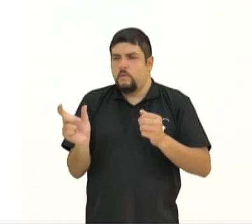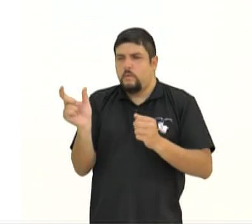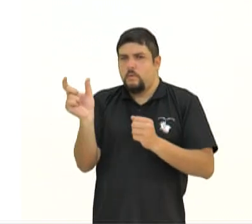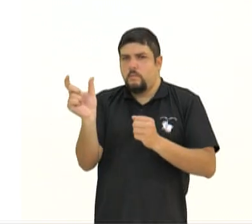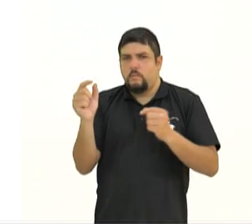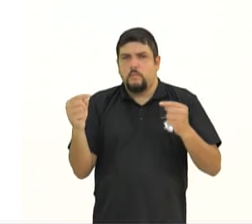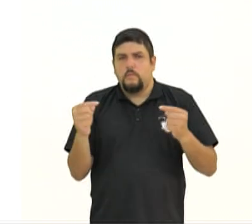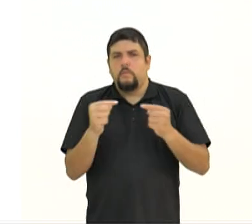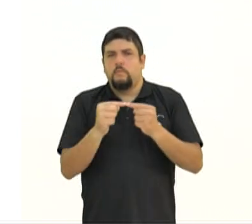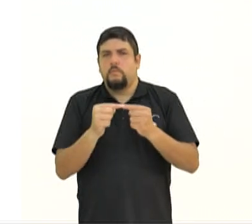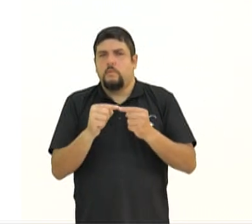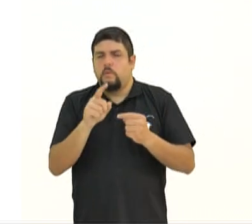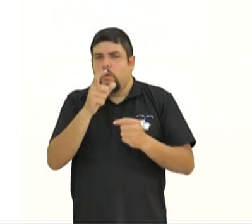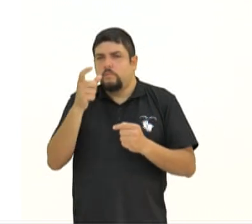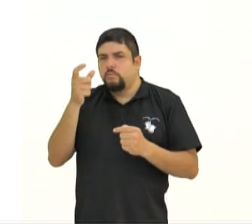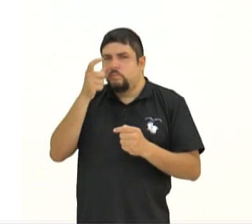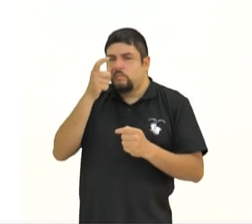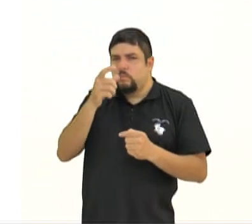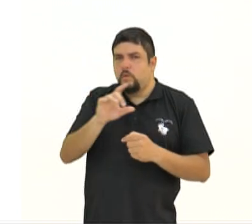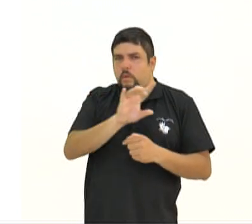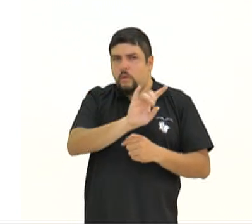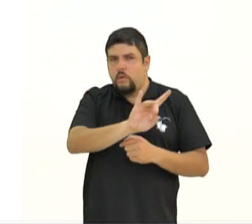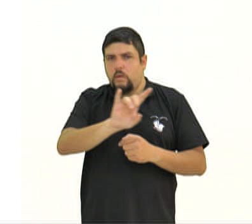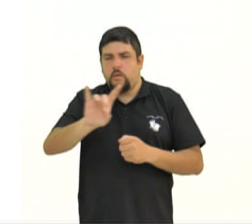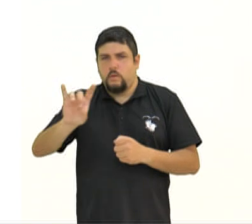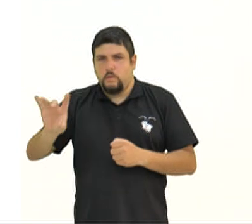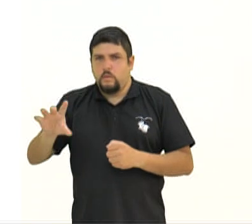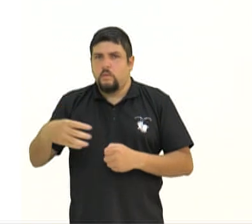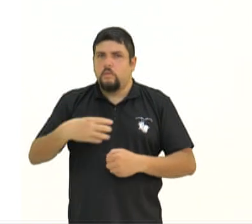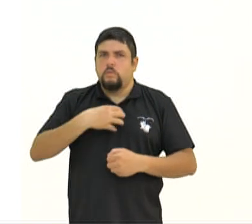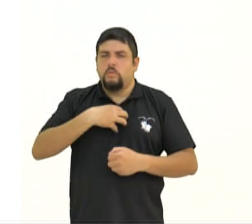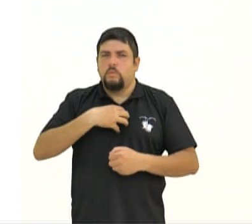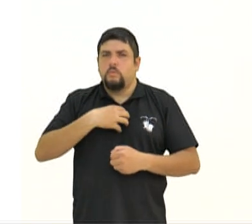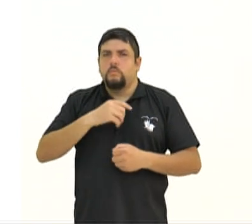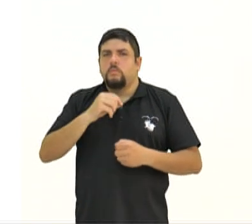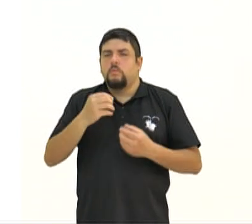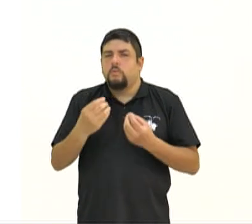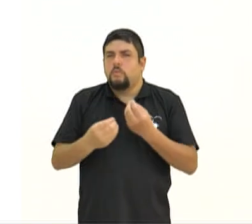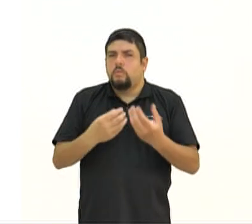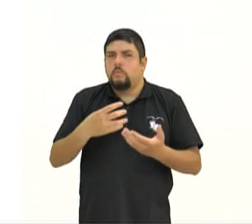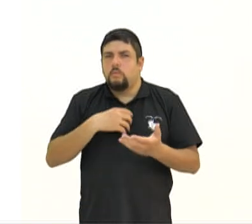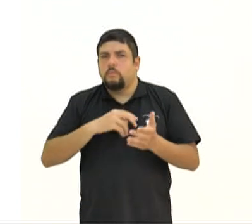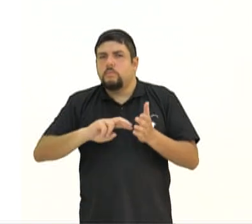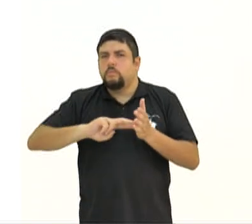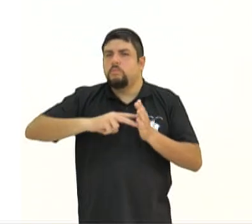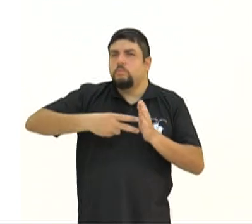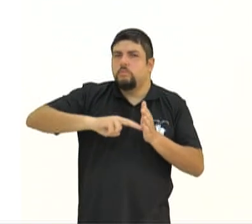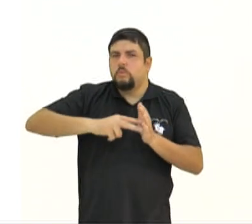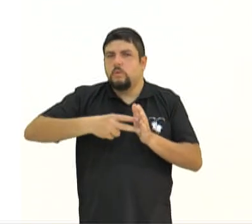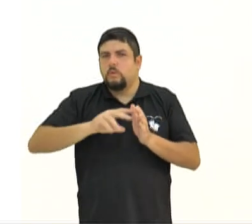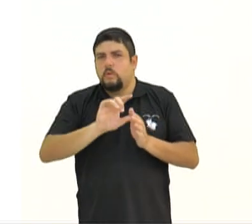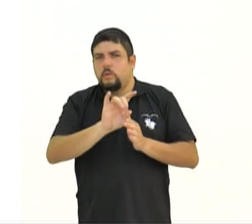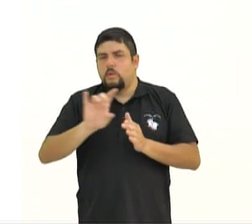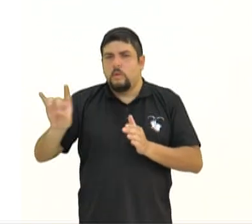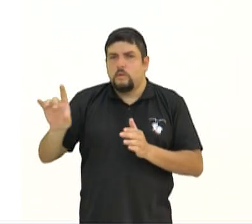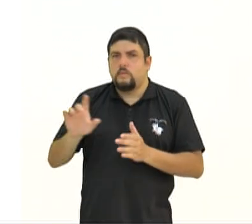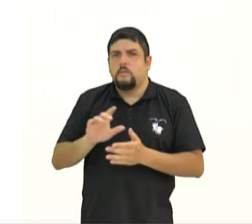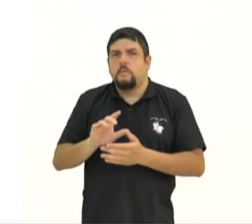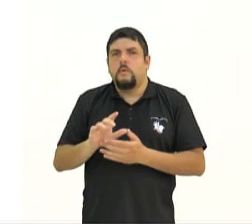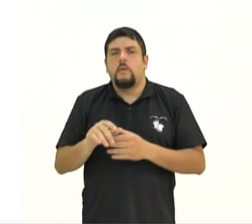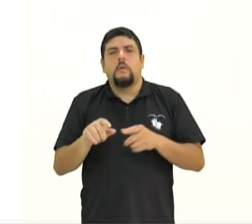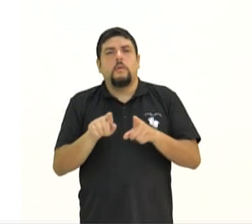despereçar-se. Observem aí as imagens, vejam aí o que cada um aí dos nossos personagens